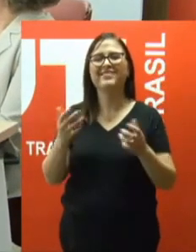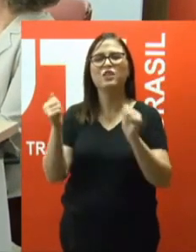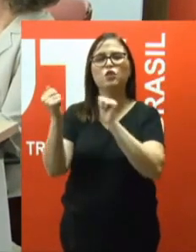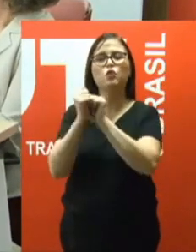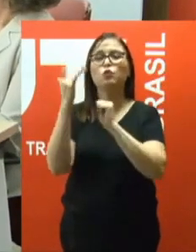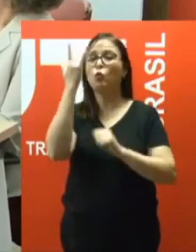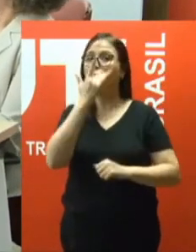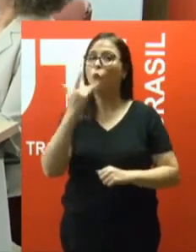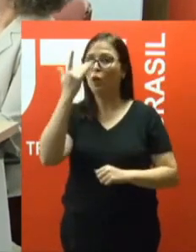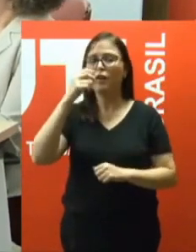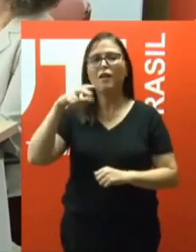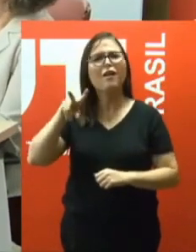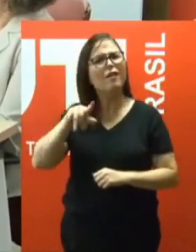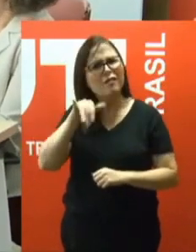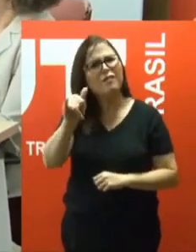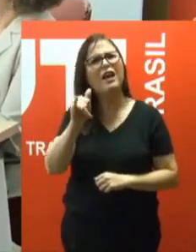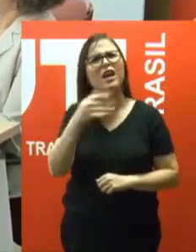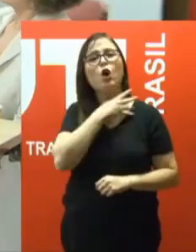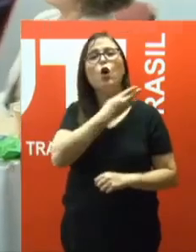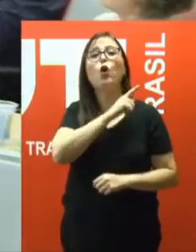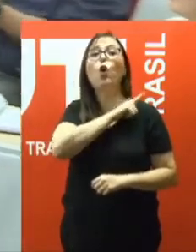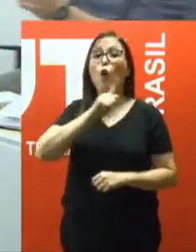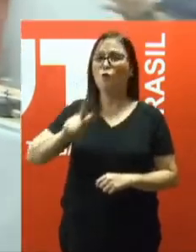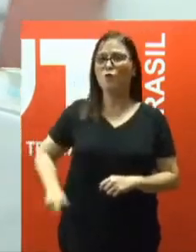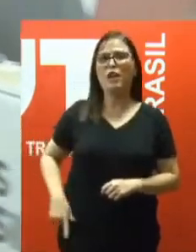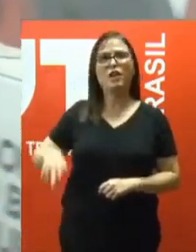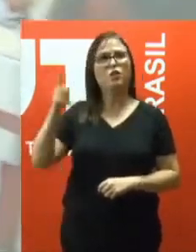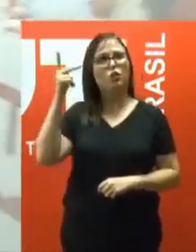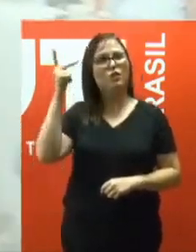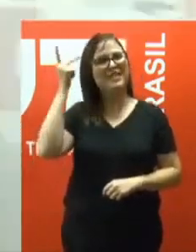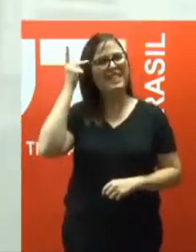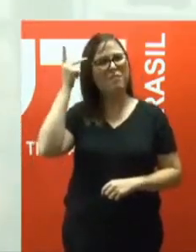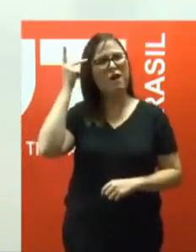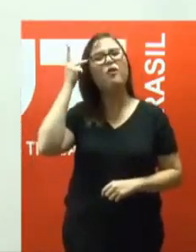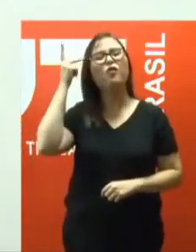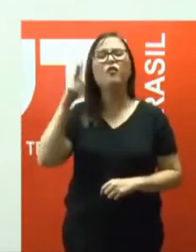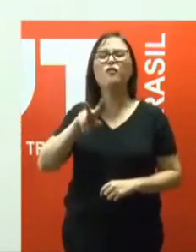vai ser governador do estado de São Paulo também.